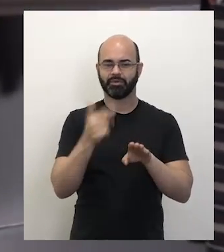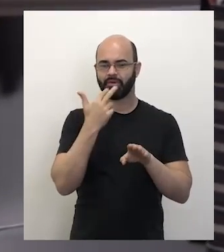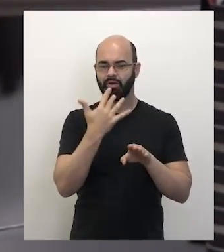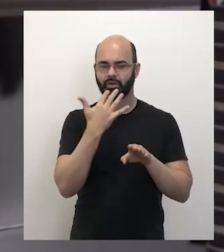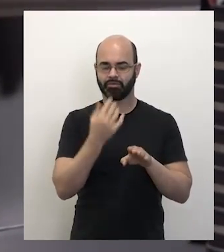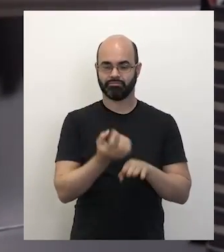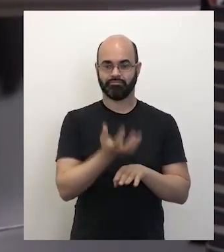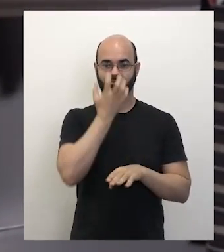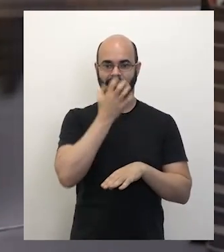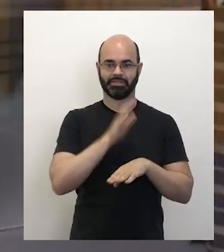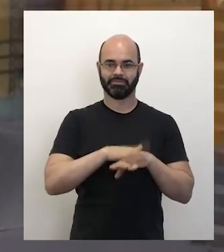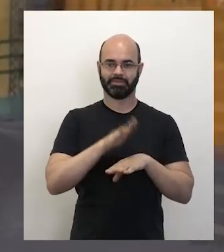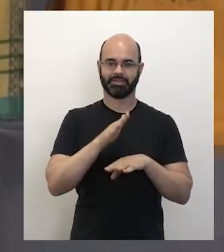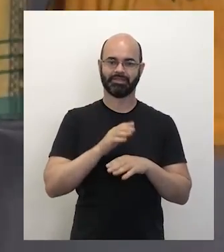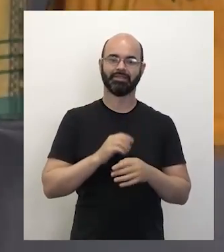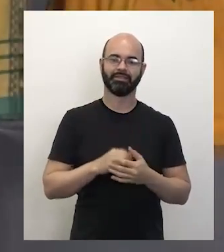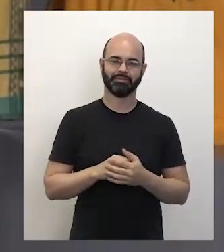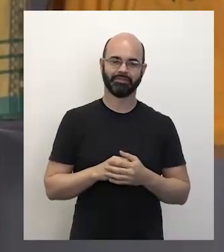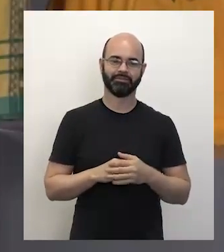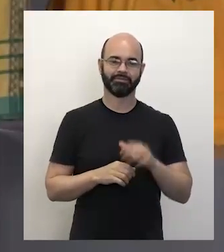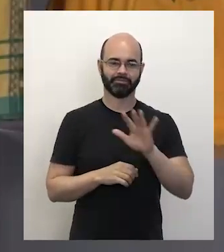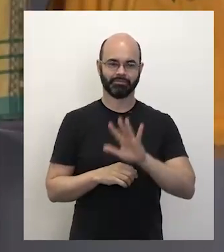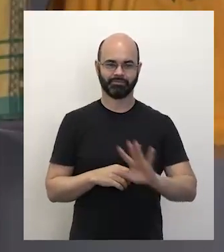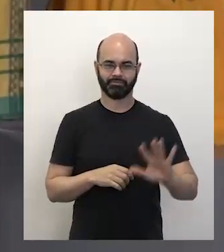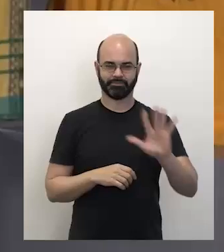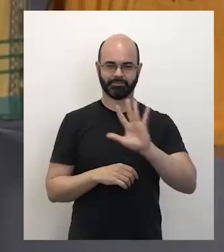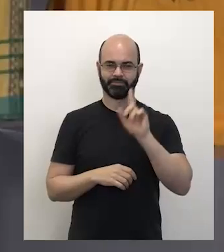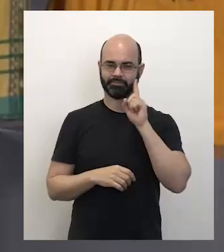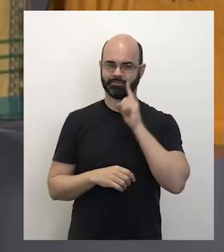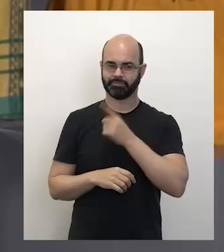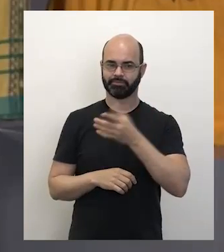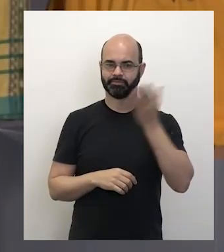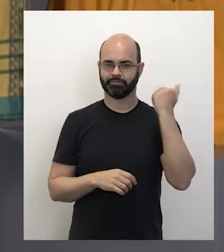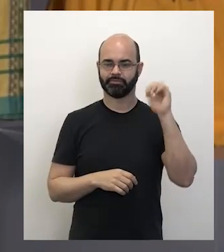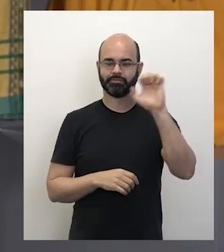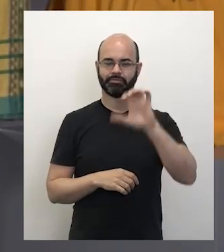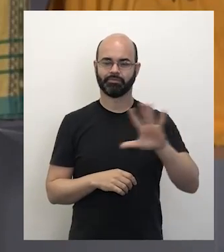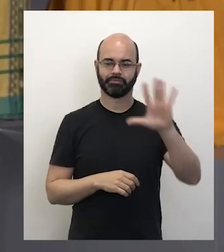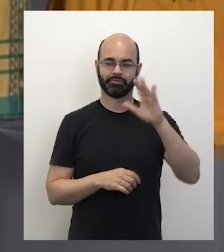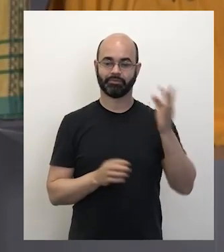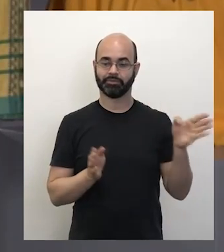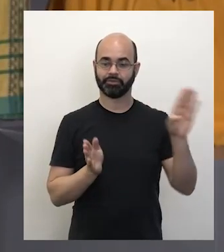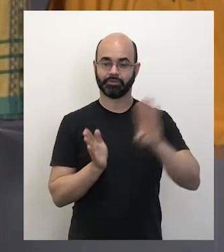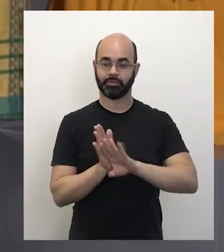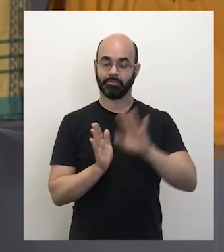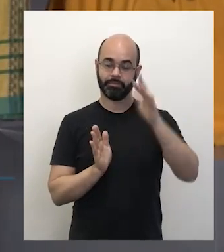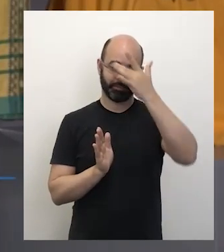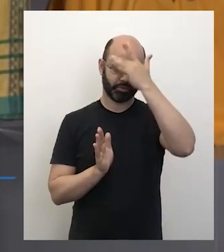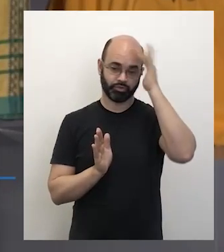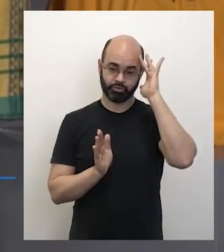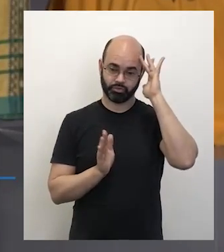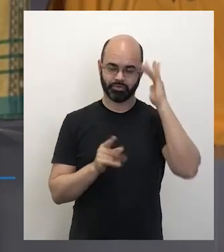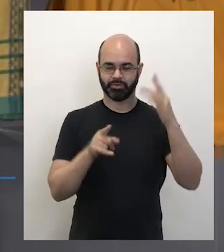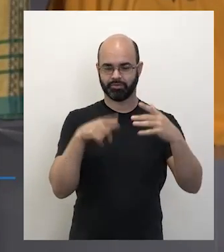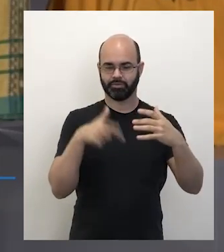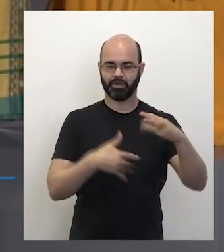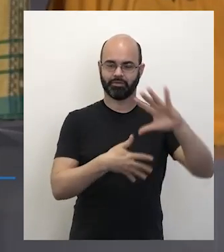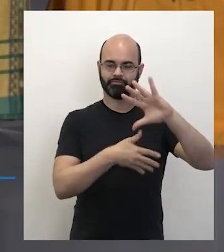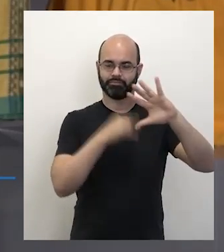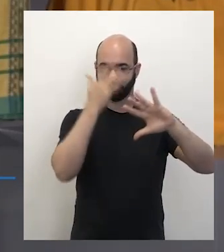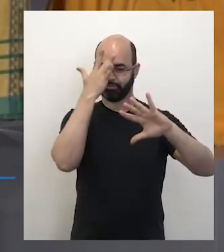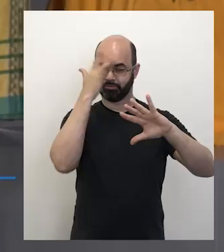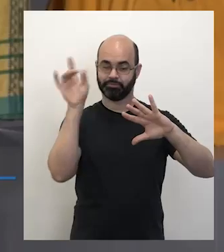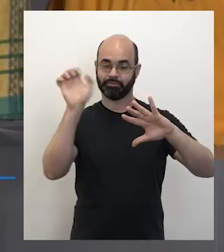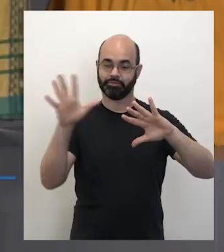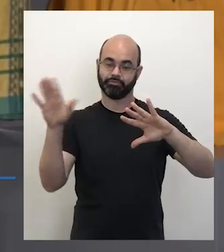importante a gente ressaltar que com a chegada dos europeus no continente, alguns processos de fabricação e alguns materiais